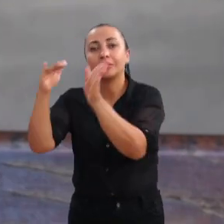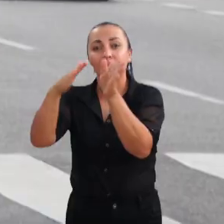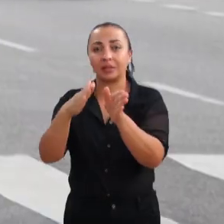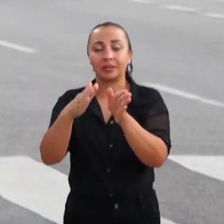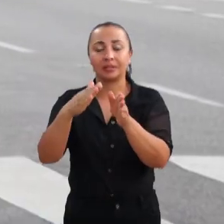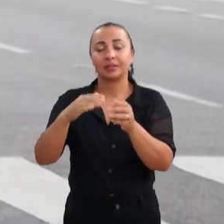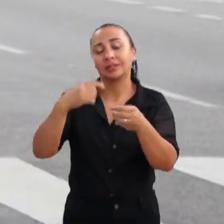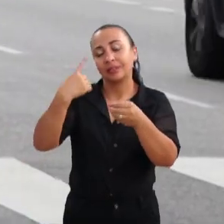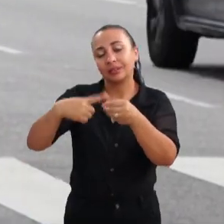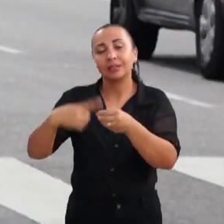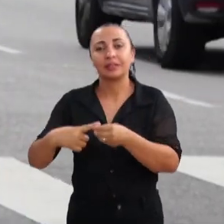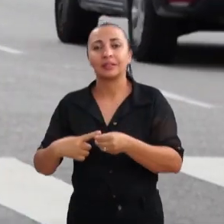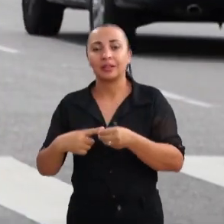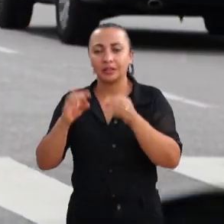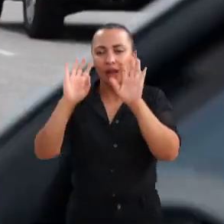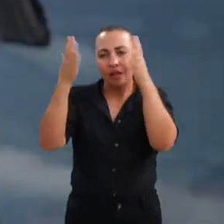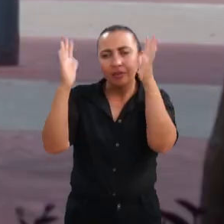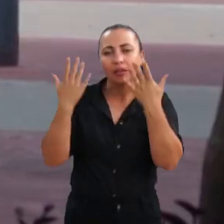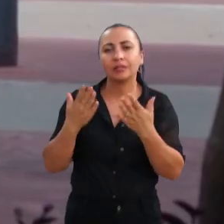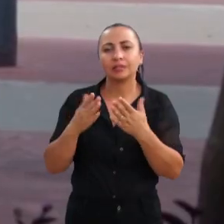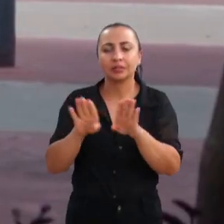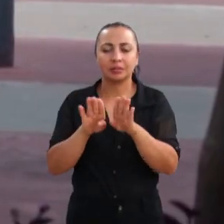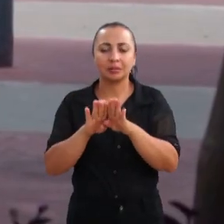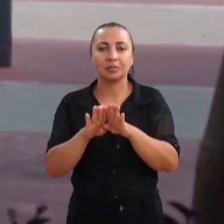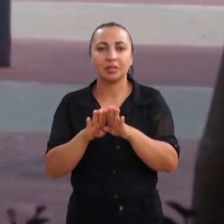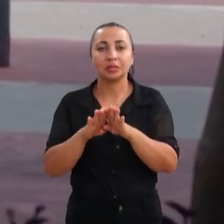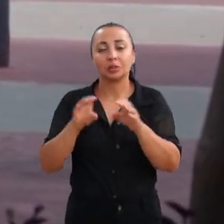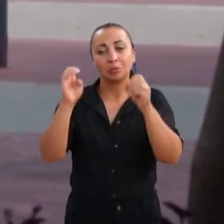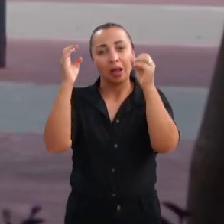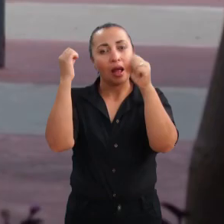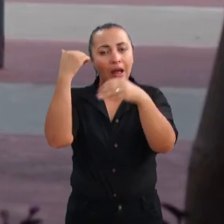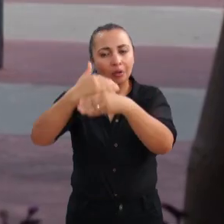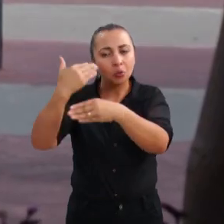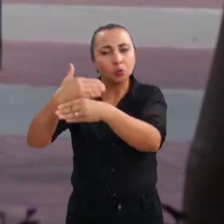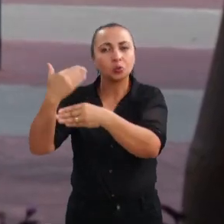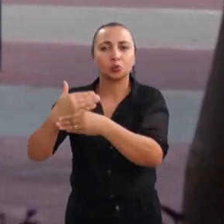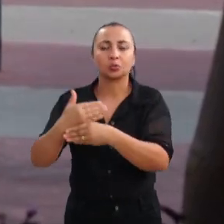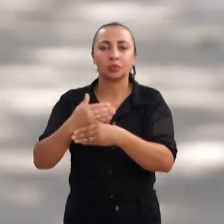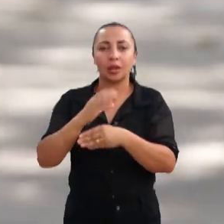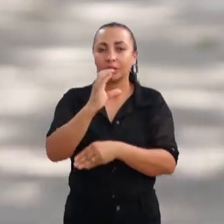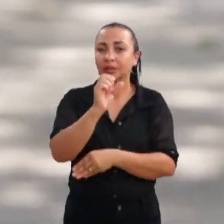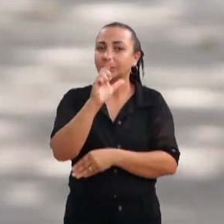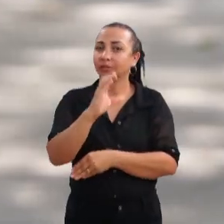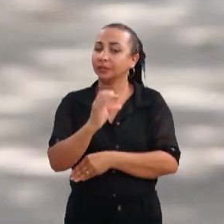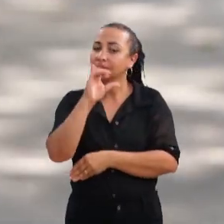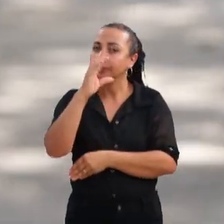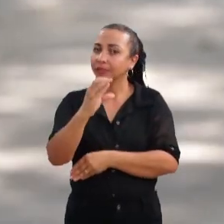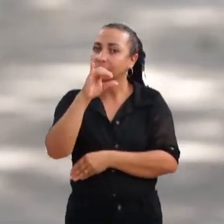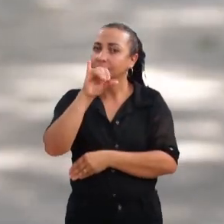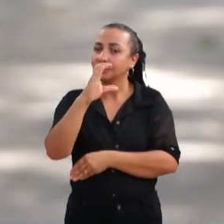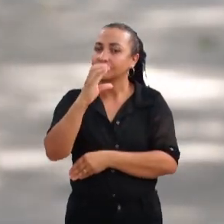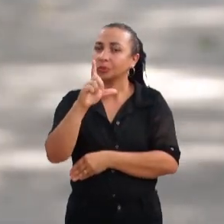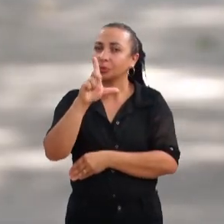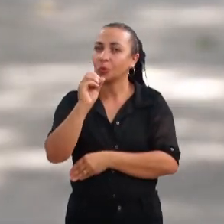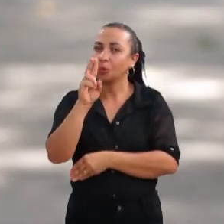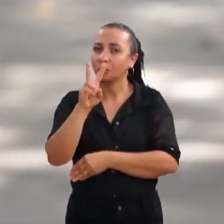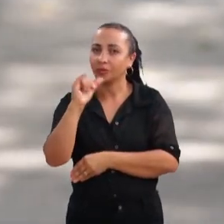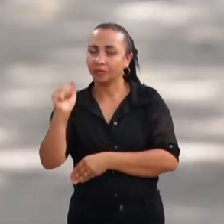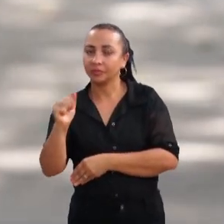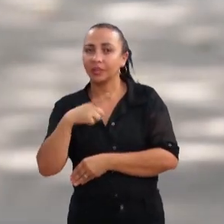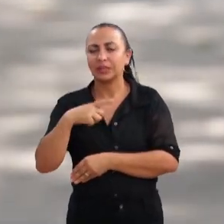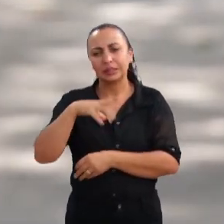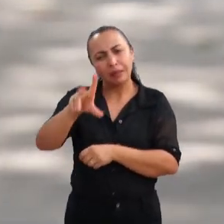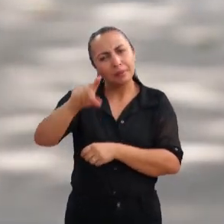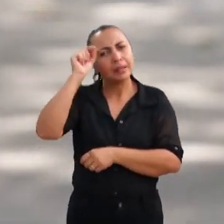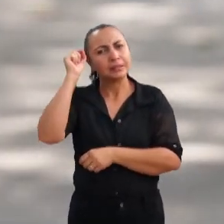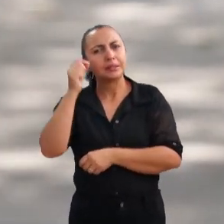mobilidade urbana, analisando a disposição da infraestrutura cicloviária. A gente vê que Fortaleza tem se